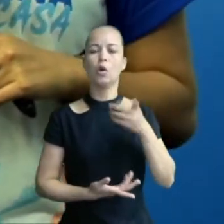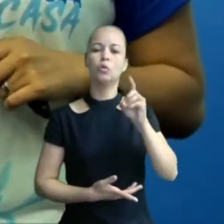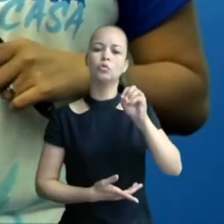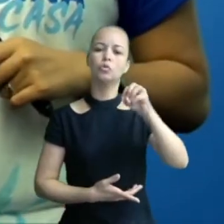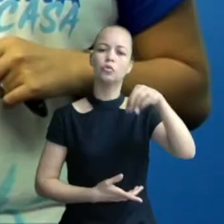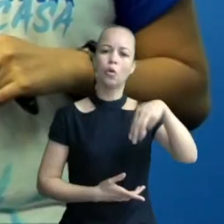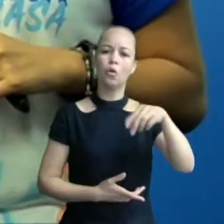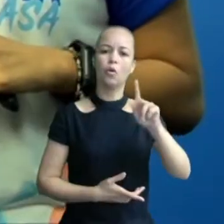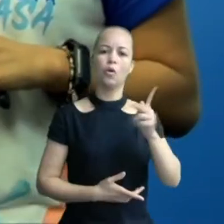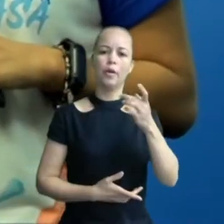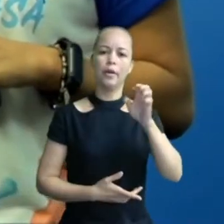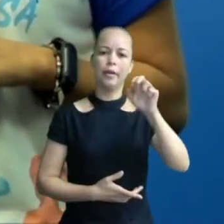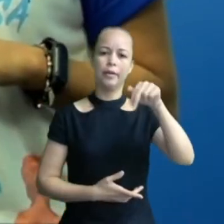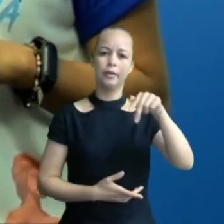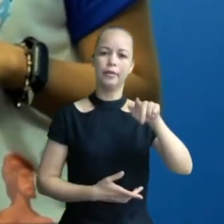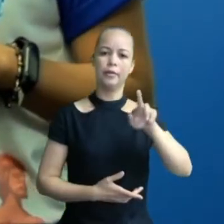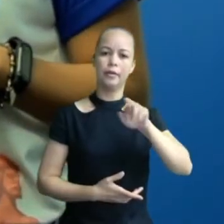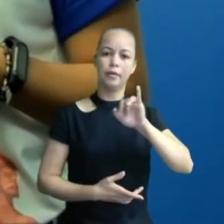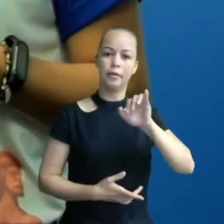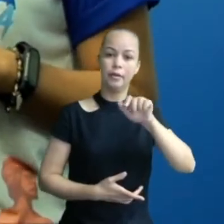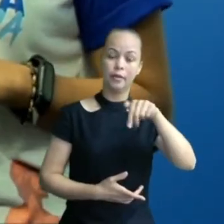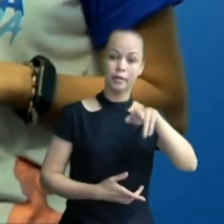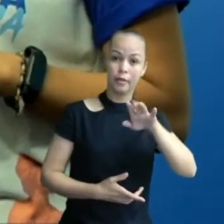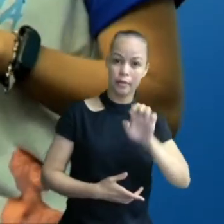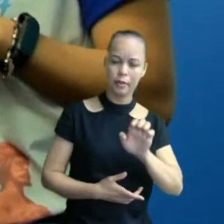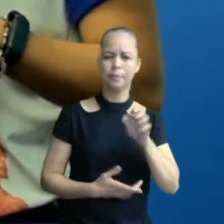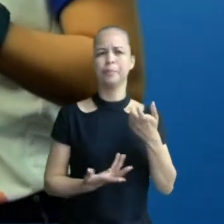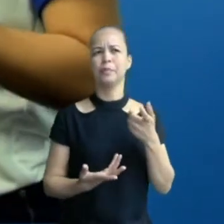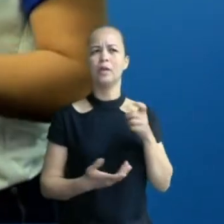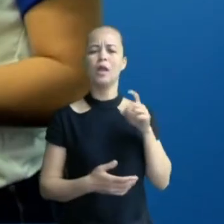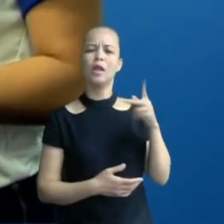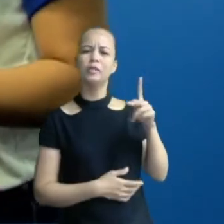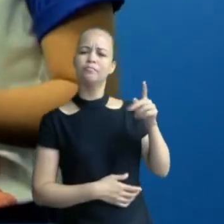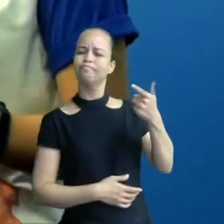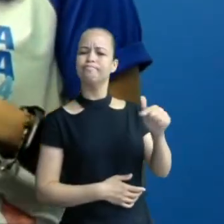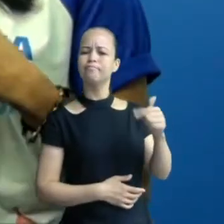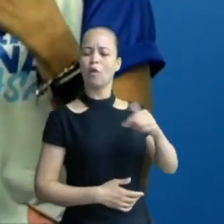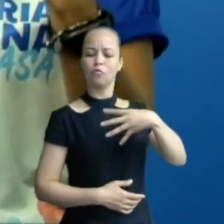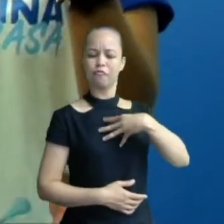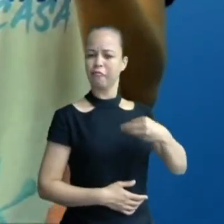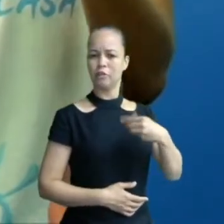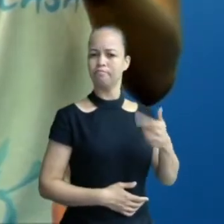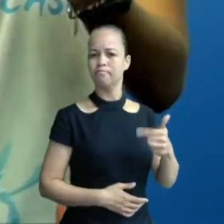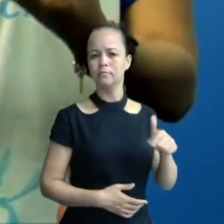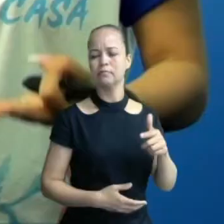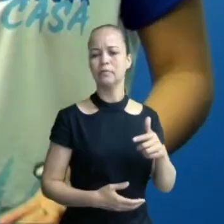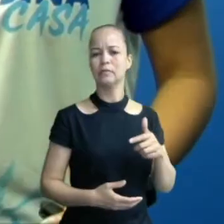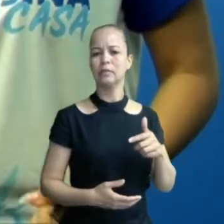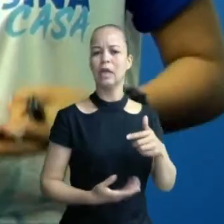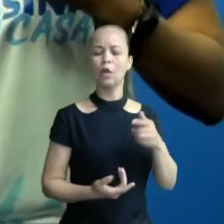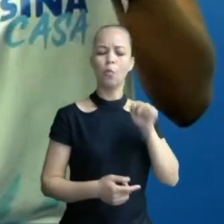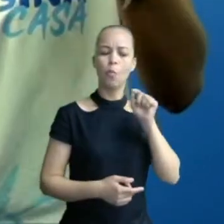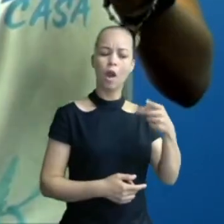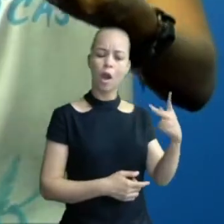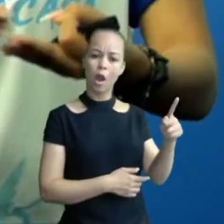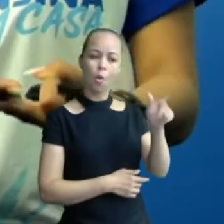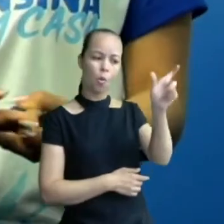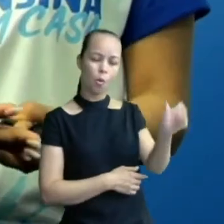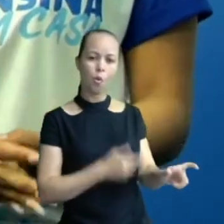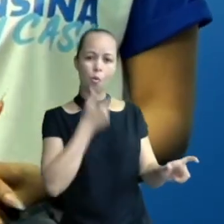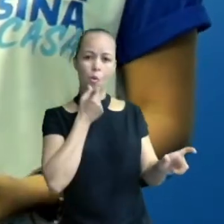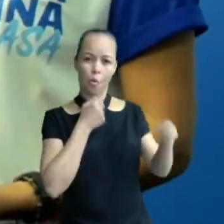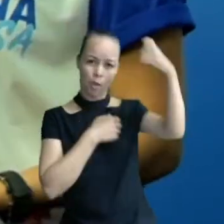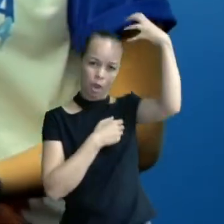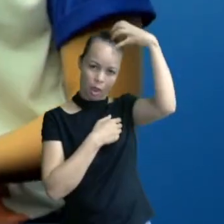Sendo que ele não teve filhos nenhum. E aí, quando ele morreu, a única descendência mais próxima